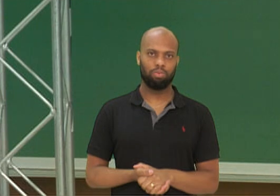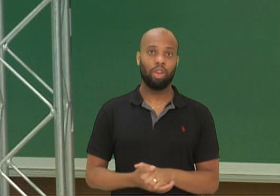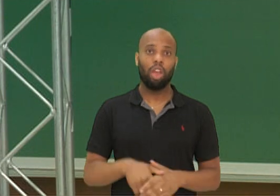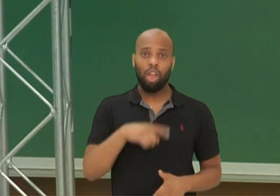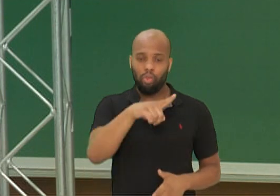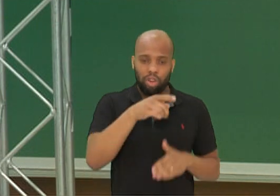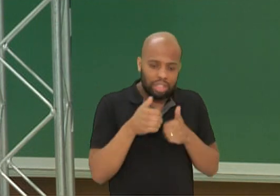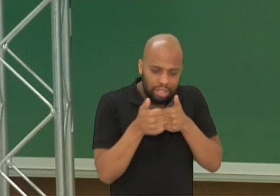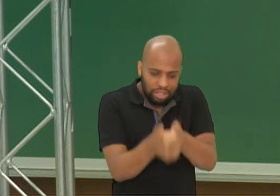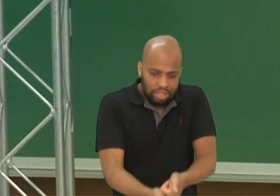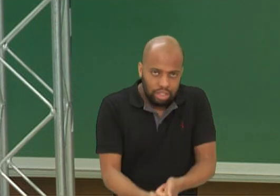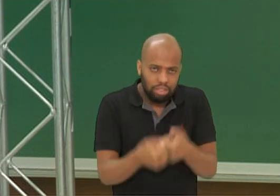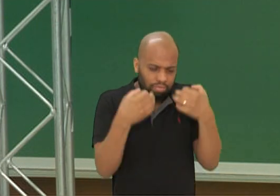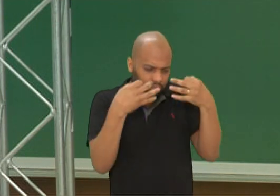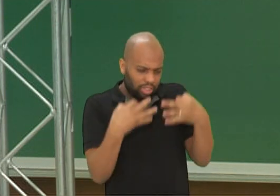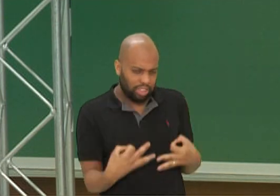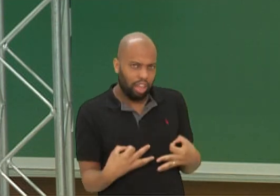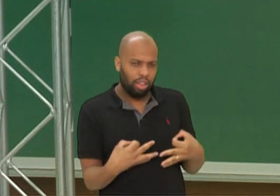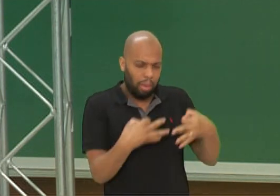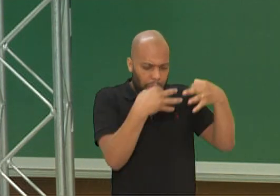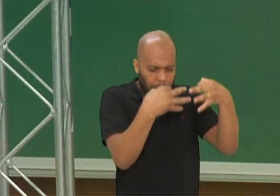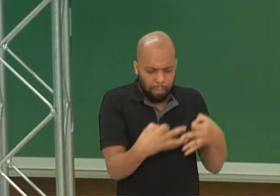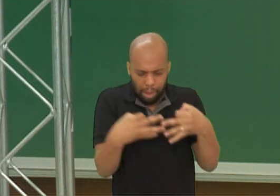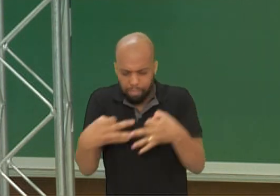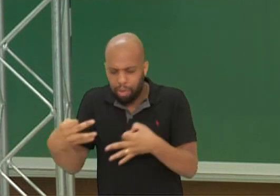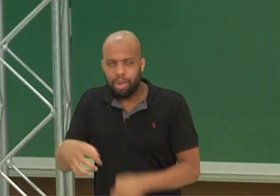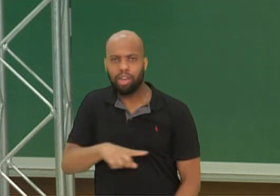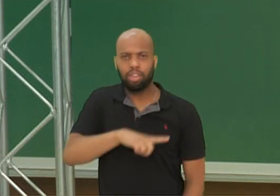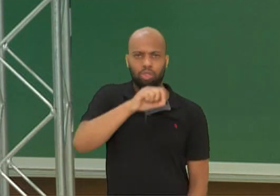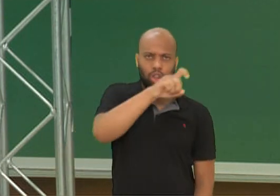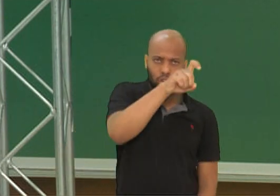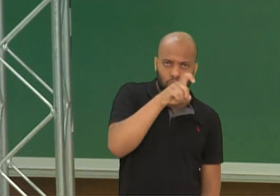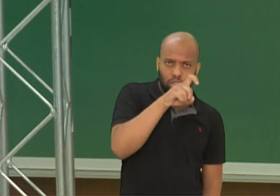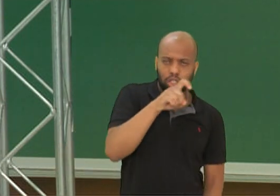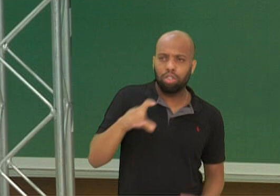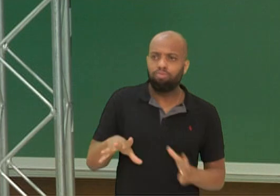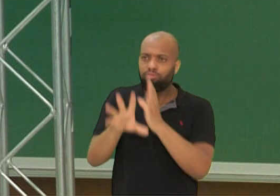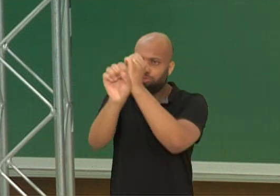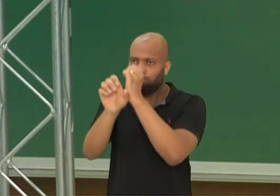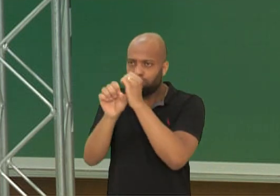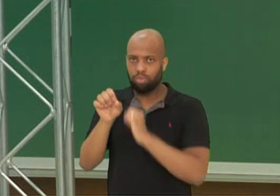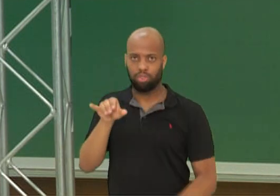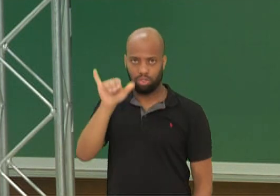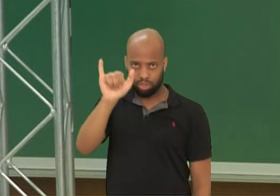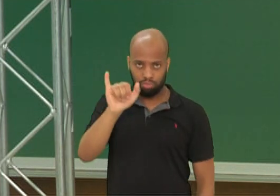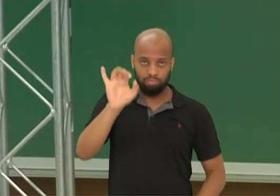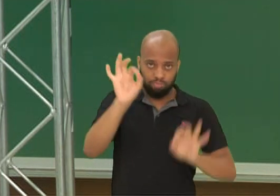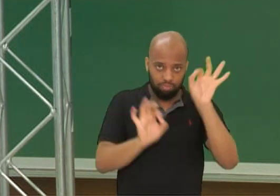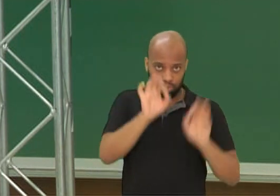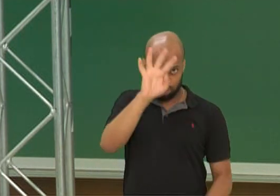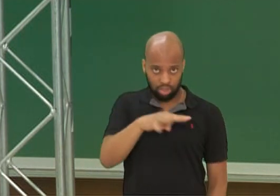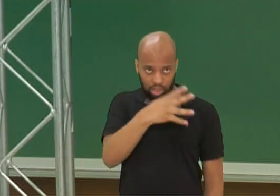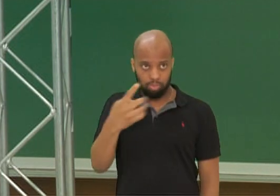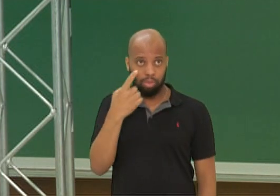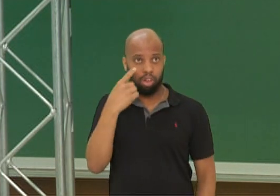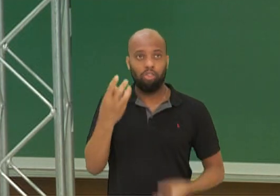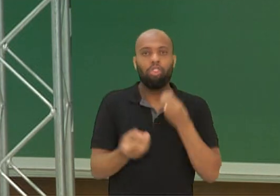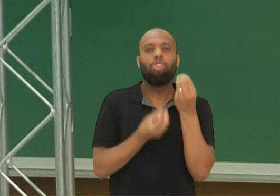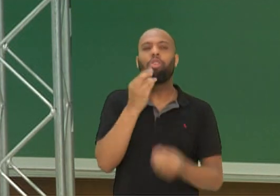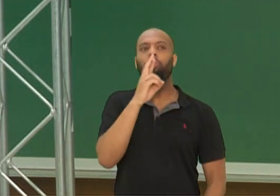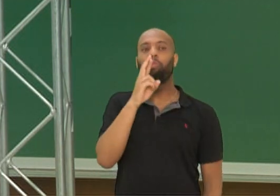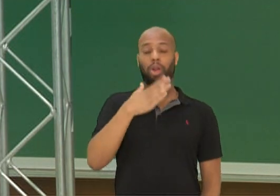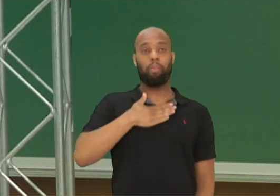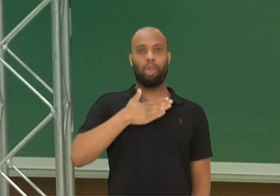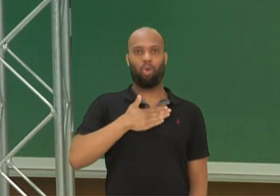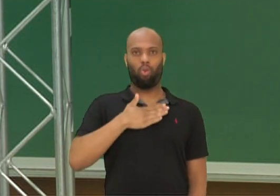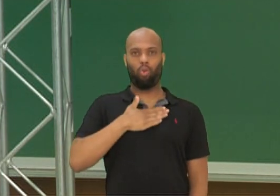seguiu os passos certinho, escolheu valores de X, calculou os valores de Y, montou a tabela, olha como é que ficou o resultado do